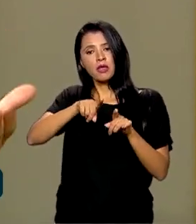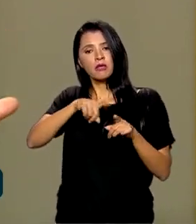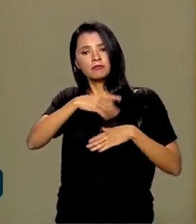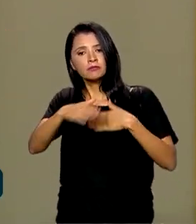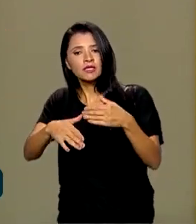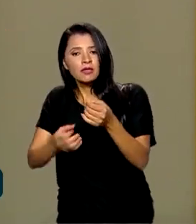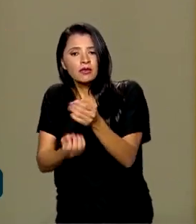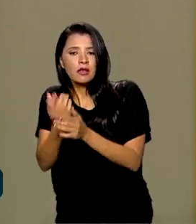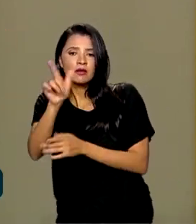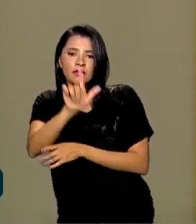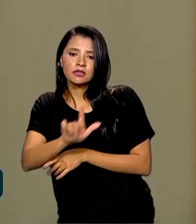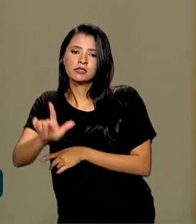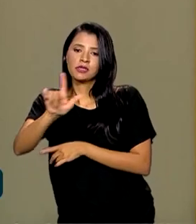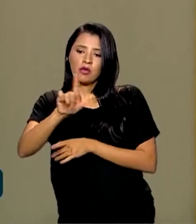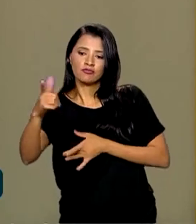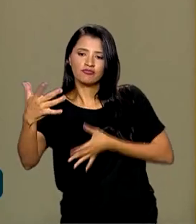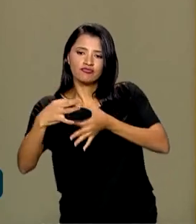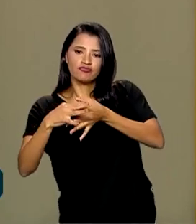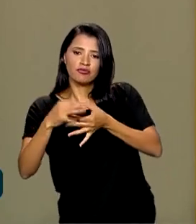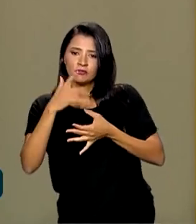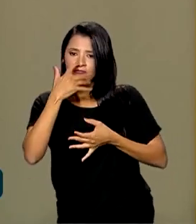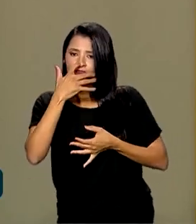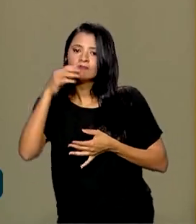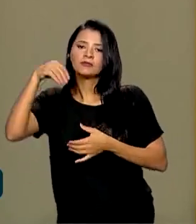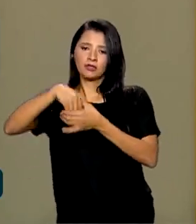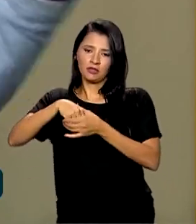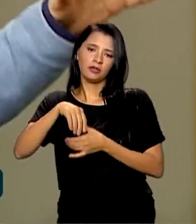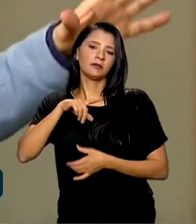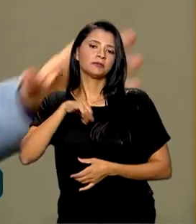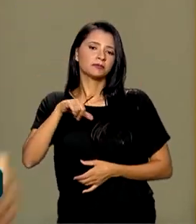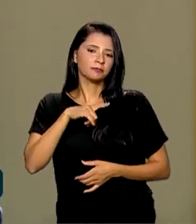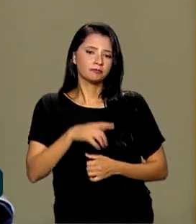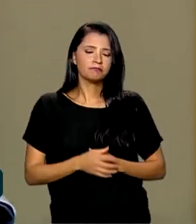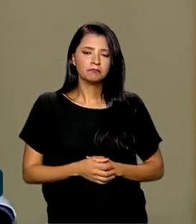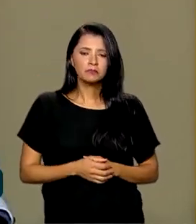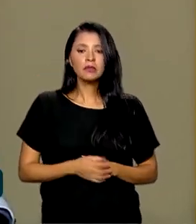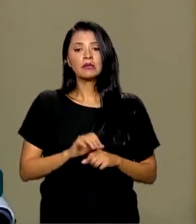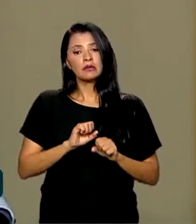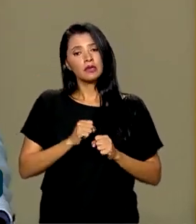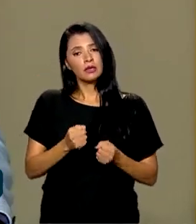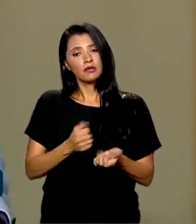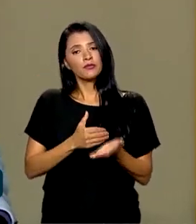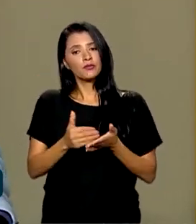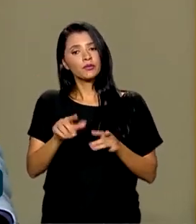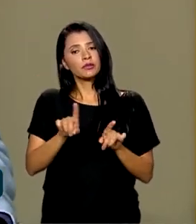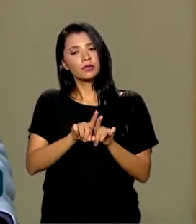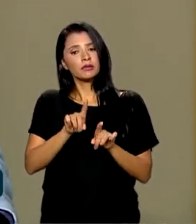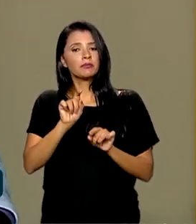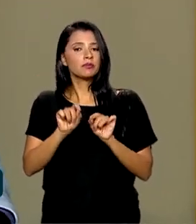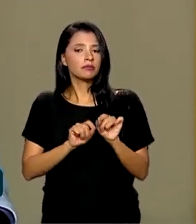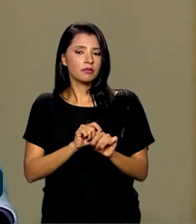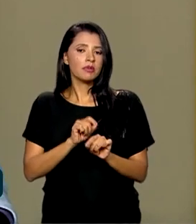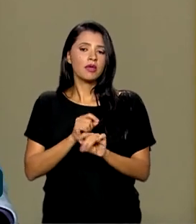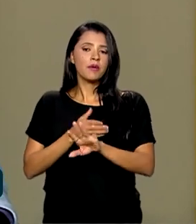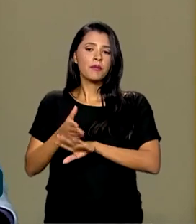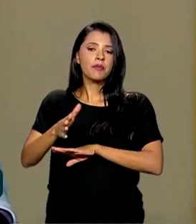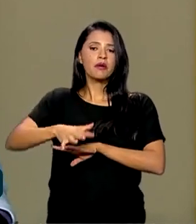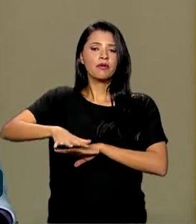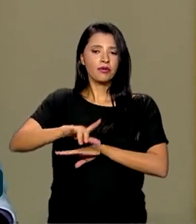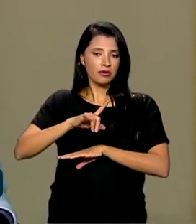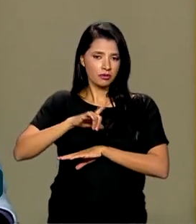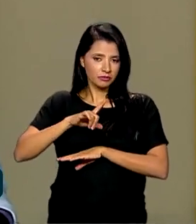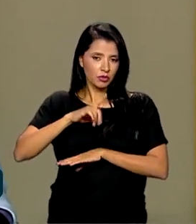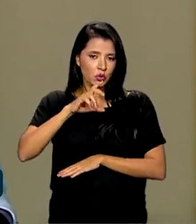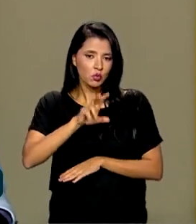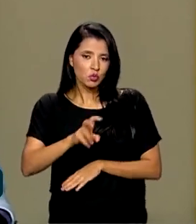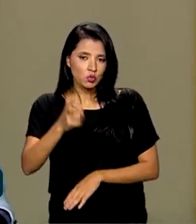literária. A literatura está muito na veia nesses projetos. Mas também iniciativas que estão, por exemplo, ali voltadas para a cultura